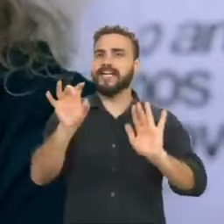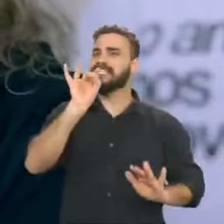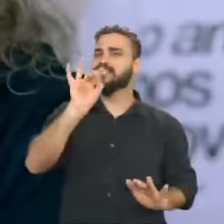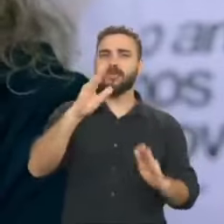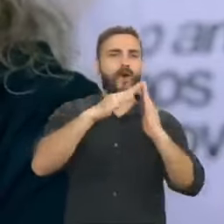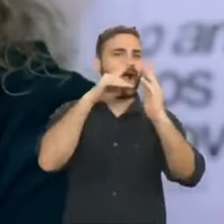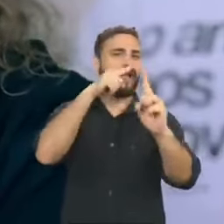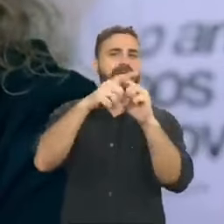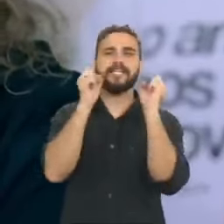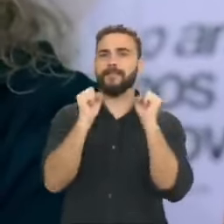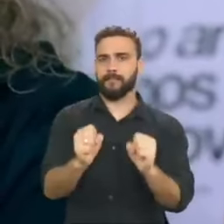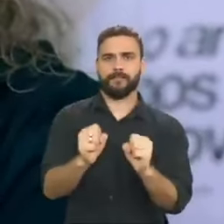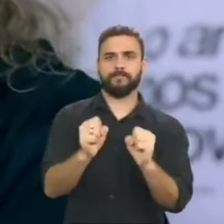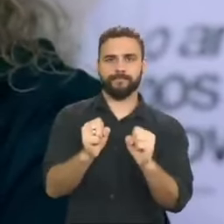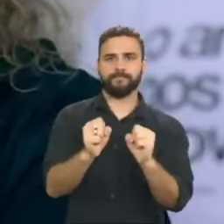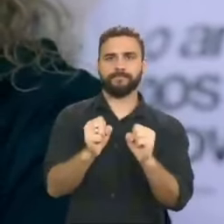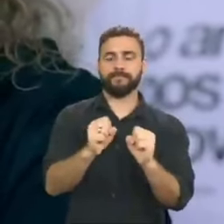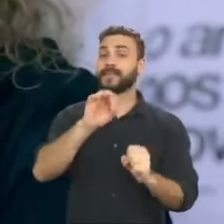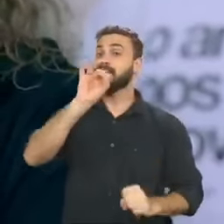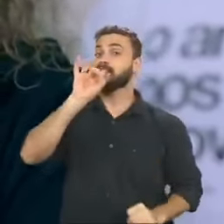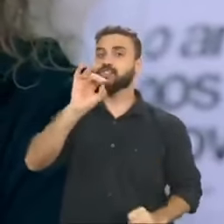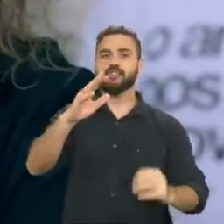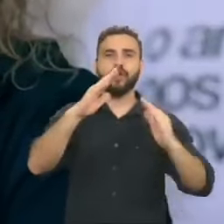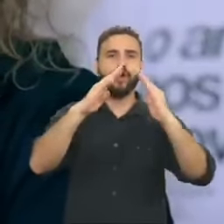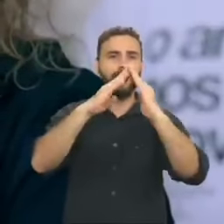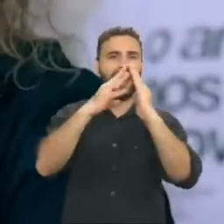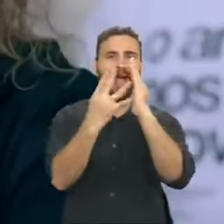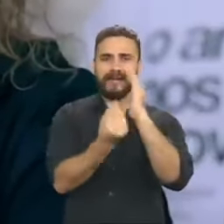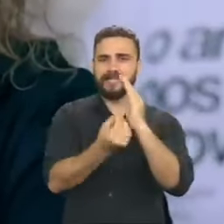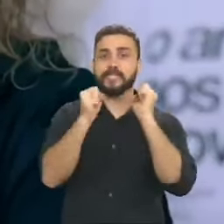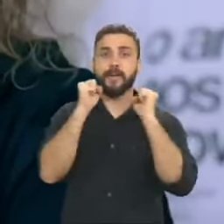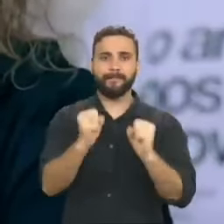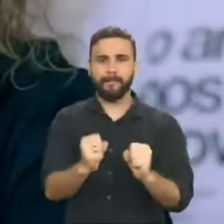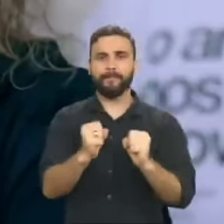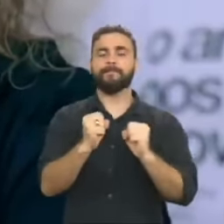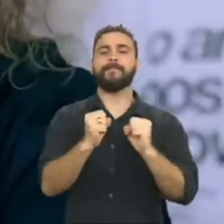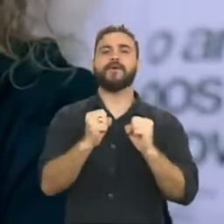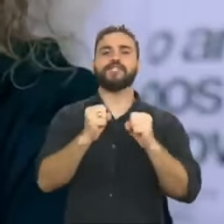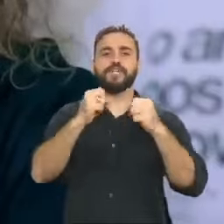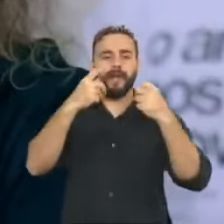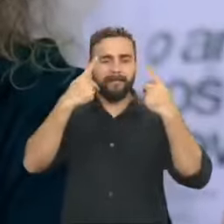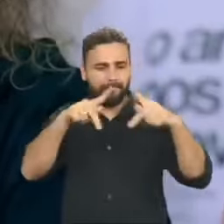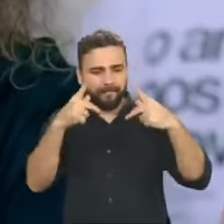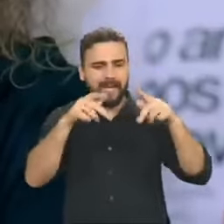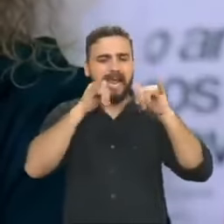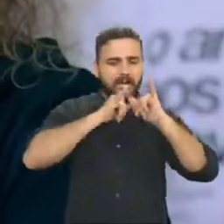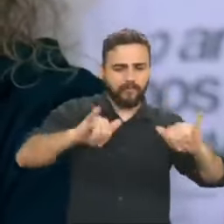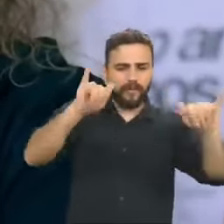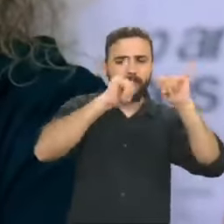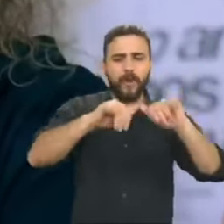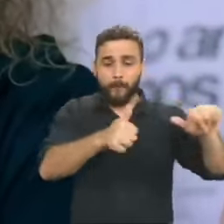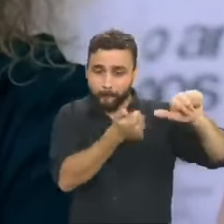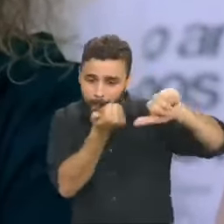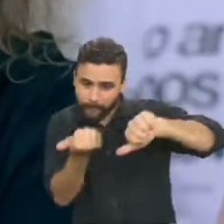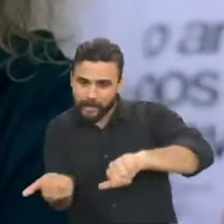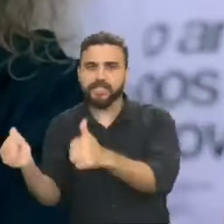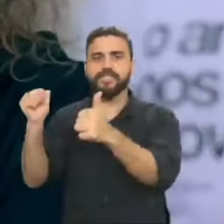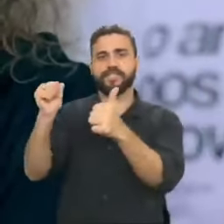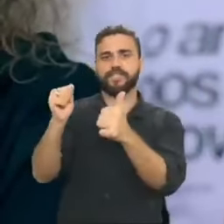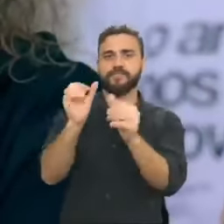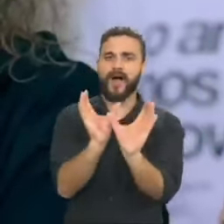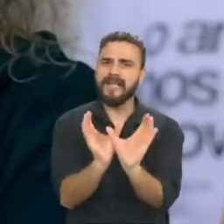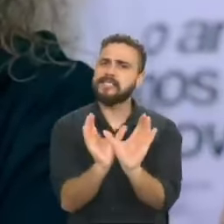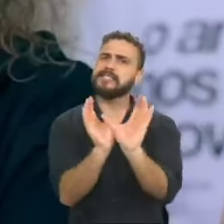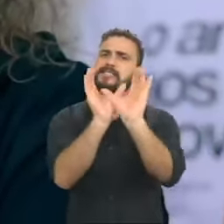por Jesus para fazer. Só a igreja pode pregar o evangelho, ministrar o batismo, a santa